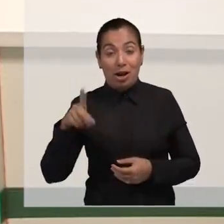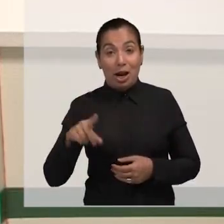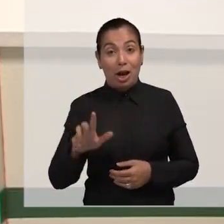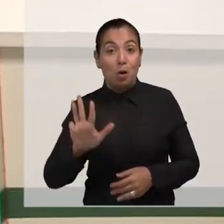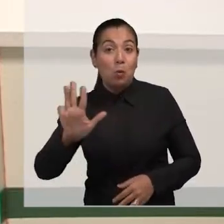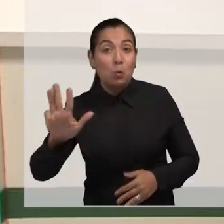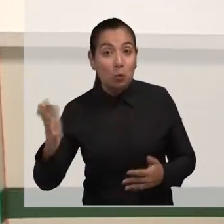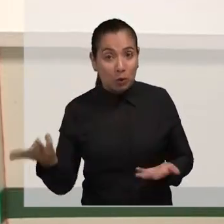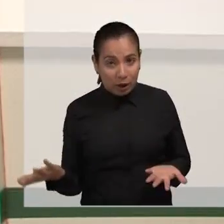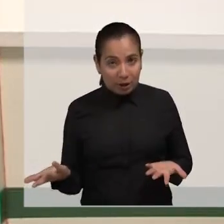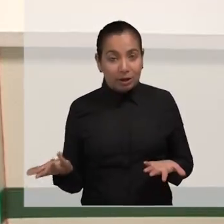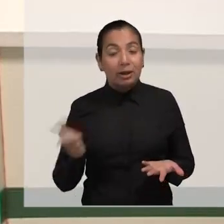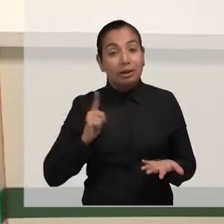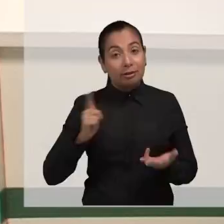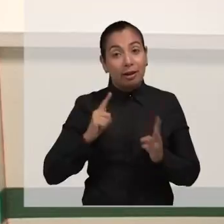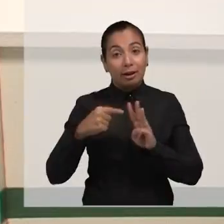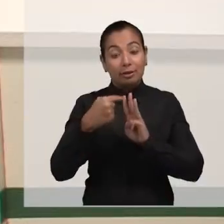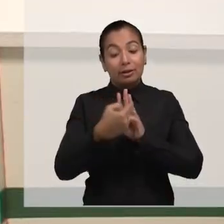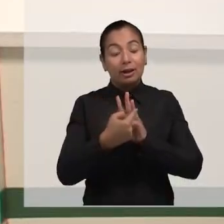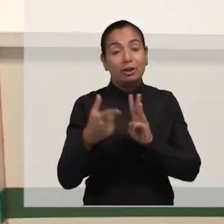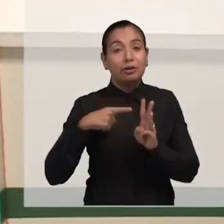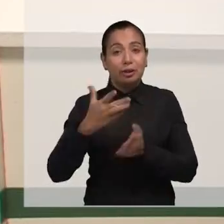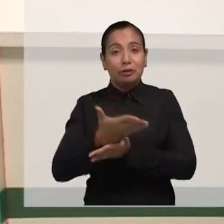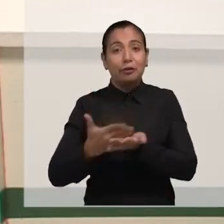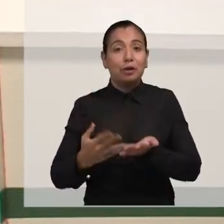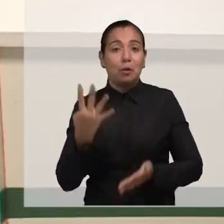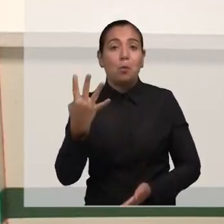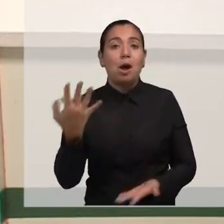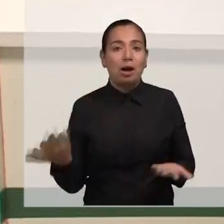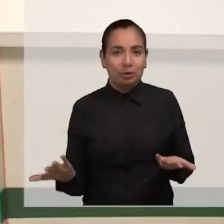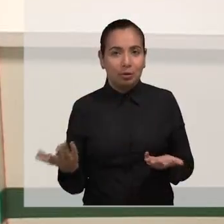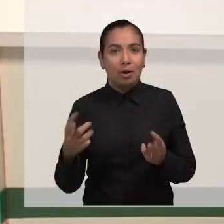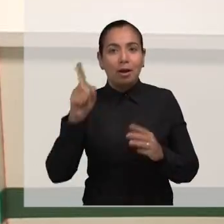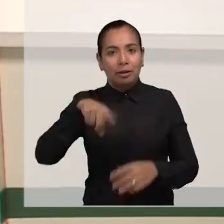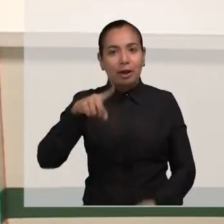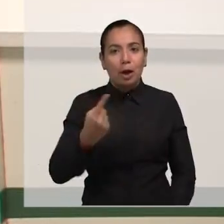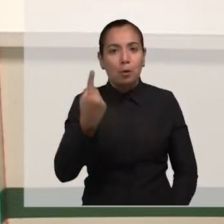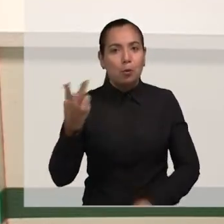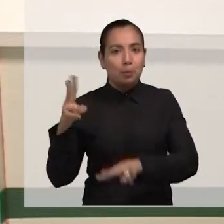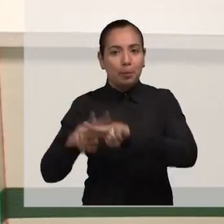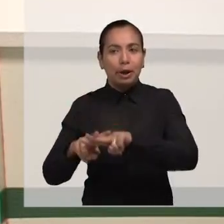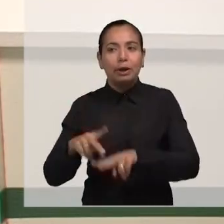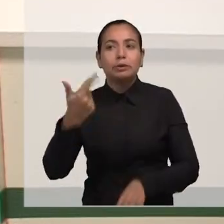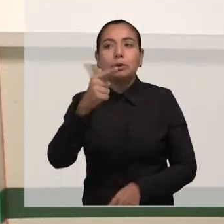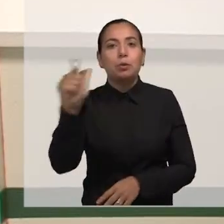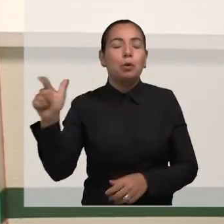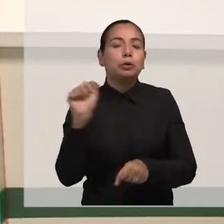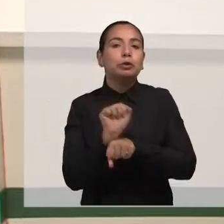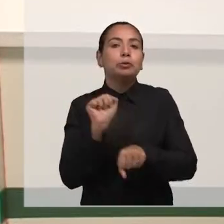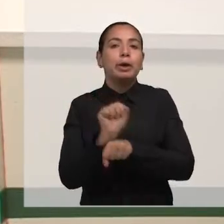3. Ela se dividiu em 4. Um candidato preso e três patinando. A Marina,